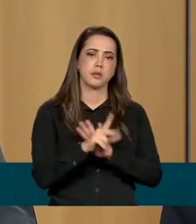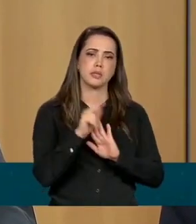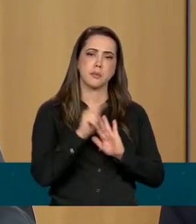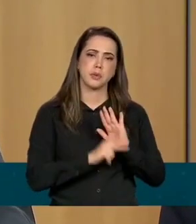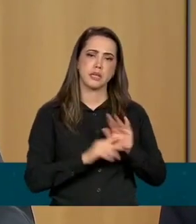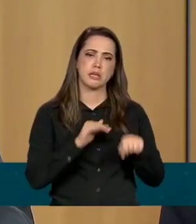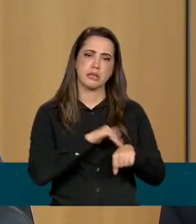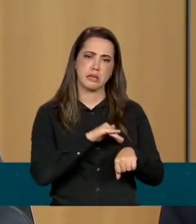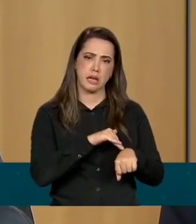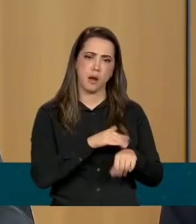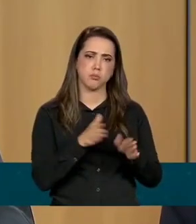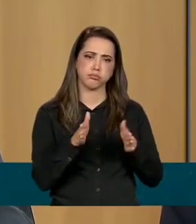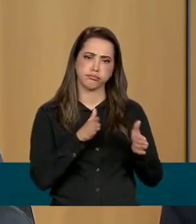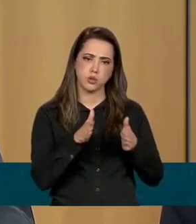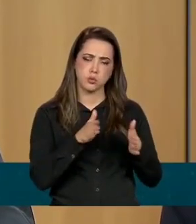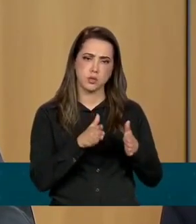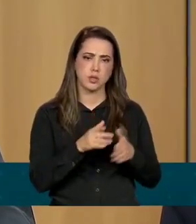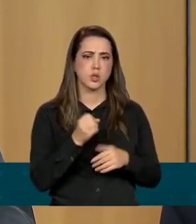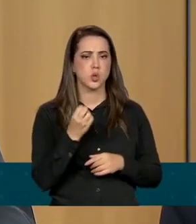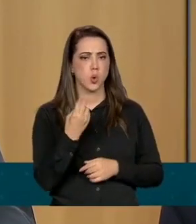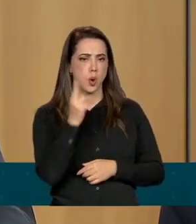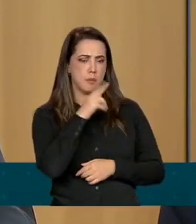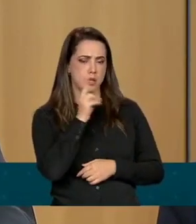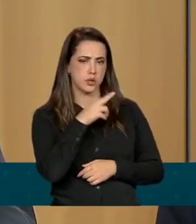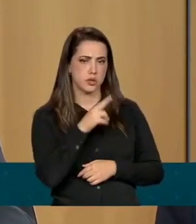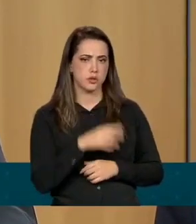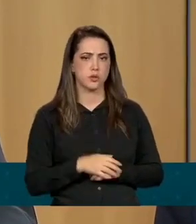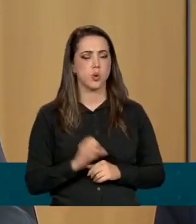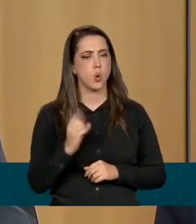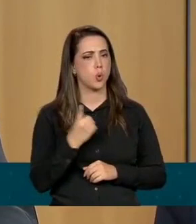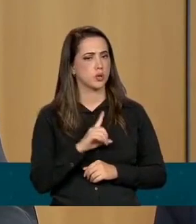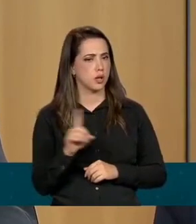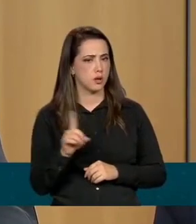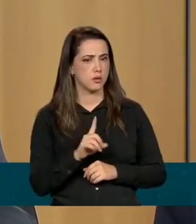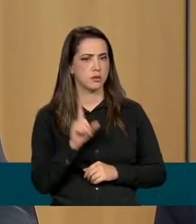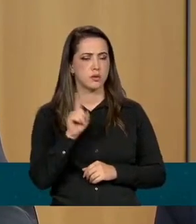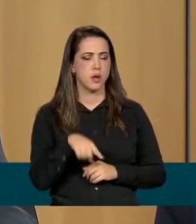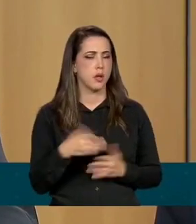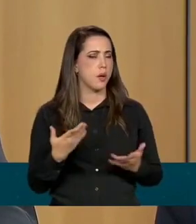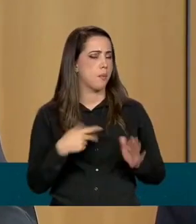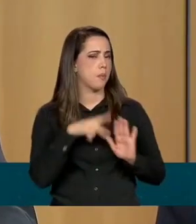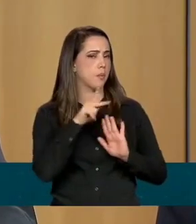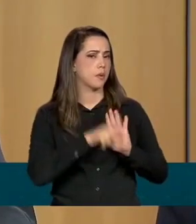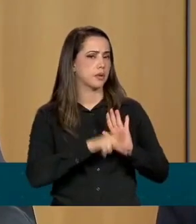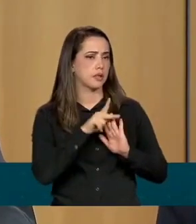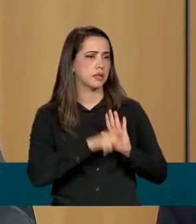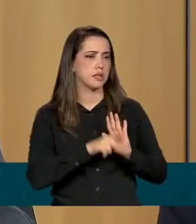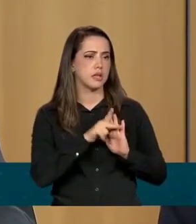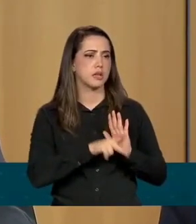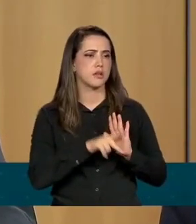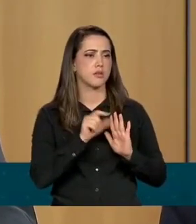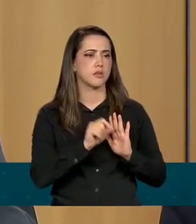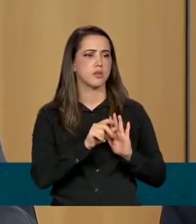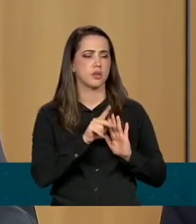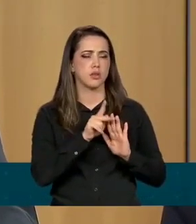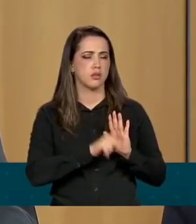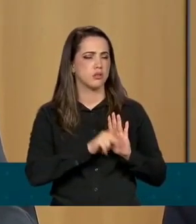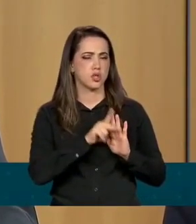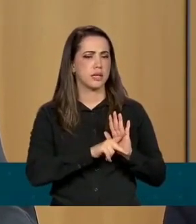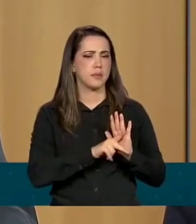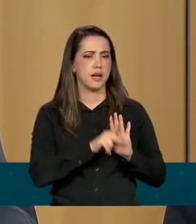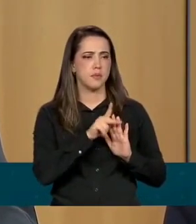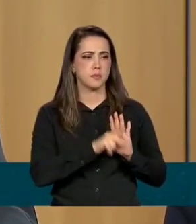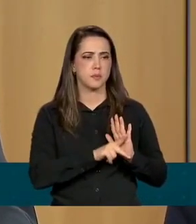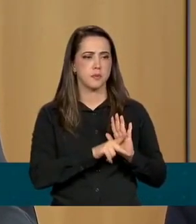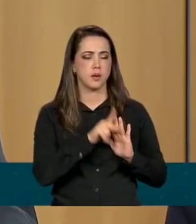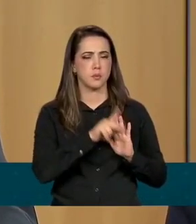tem um prazo de duração, como se fosse uma emergência ou não, se ela é uma portaria perene. E a segunda coisa que eu